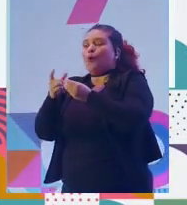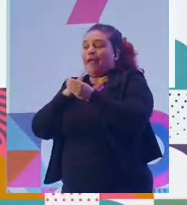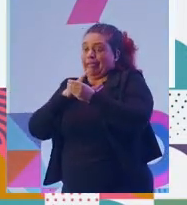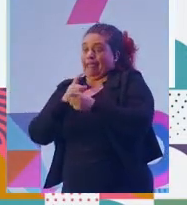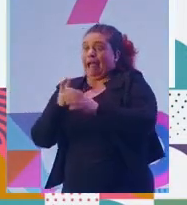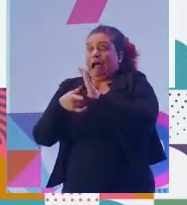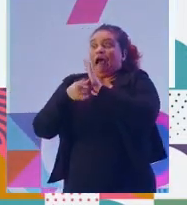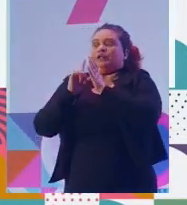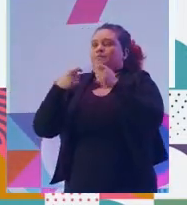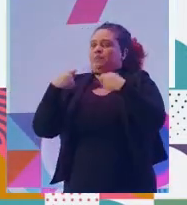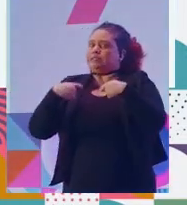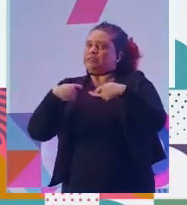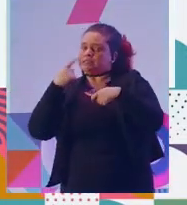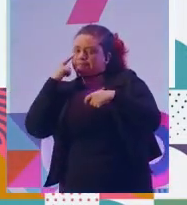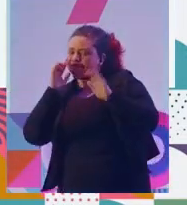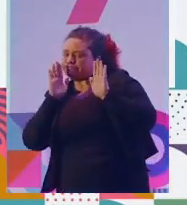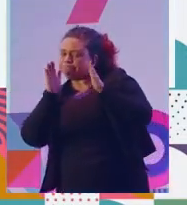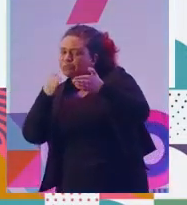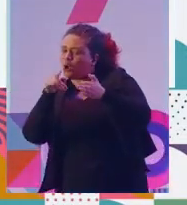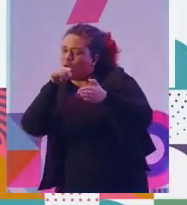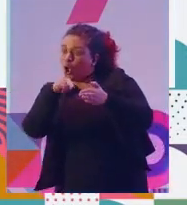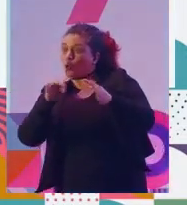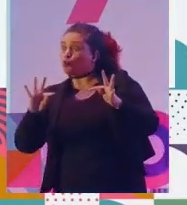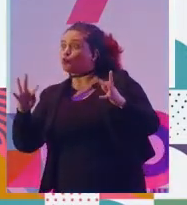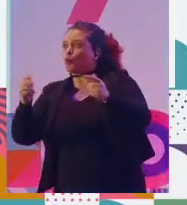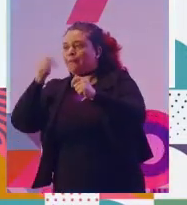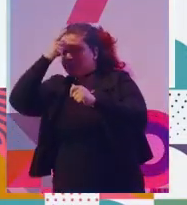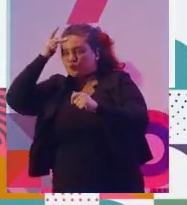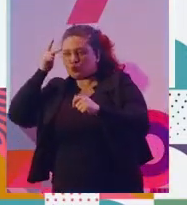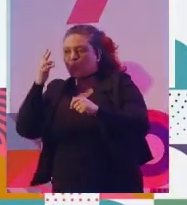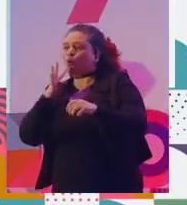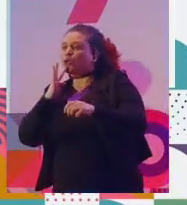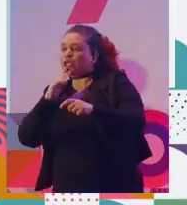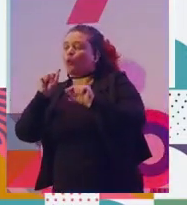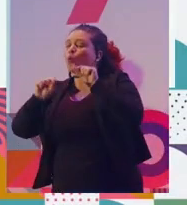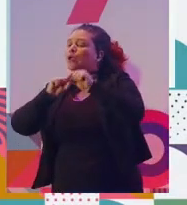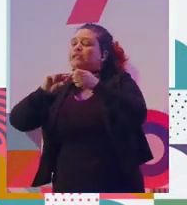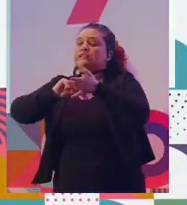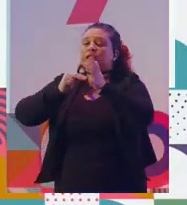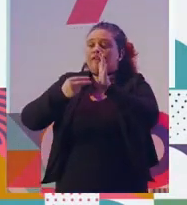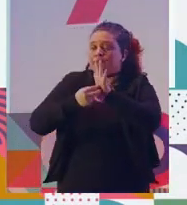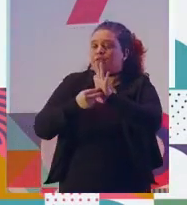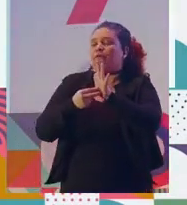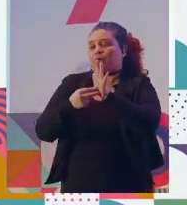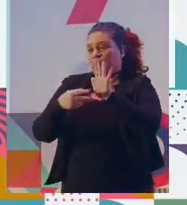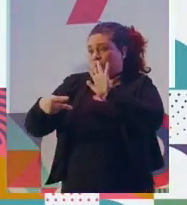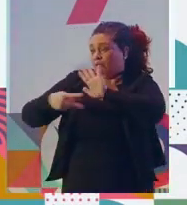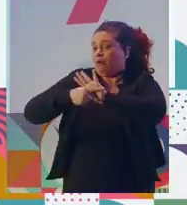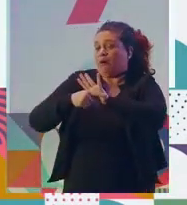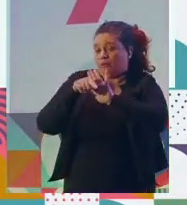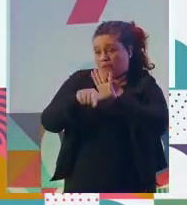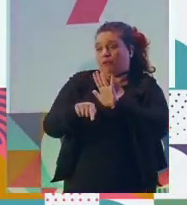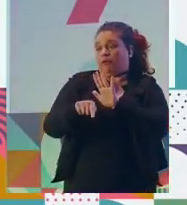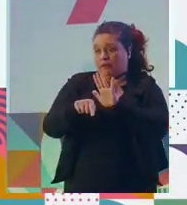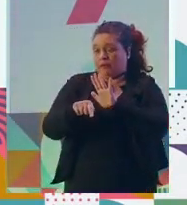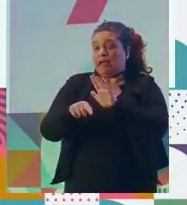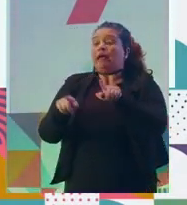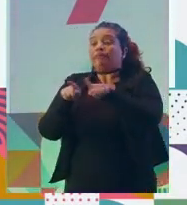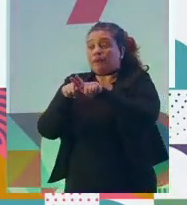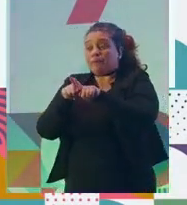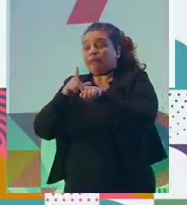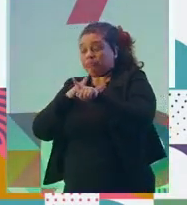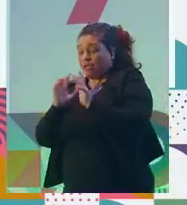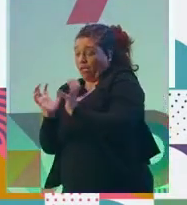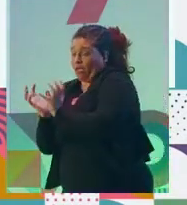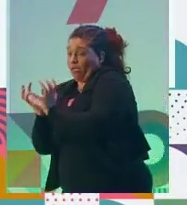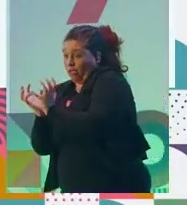que seja conhecida por toda a organização e que tenha um dono e uma conta responsável. Segundo, são as equipes.